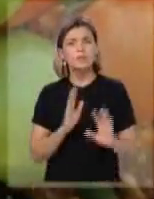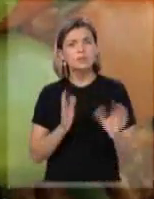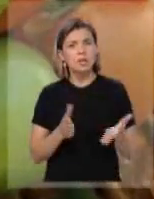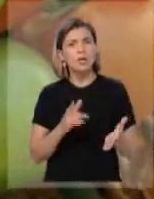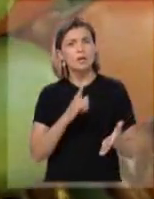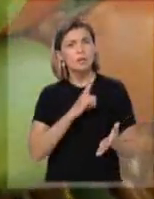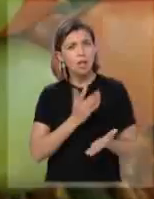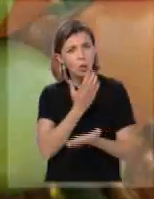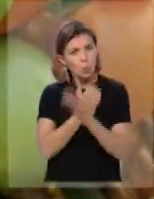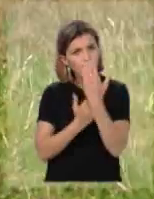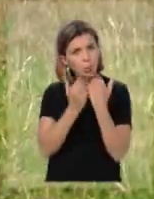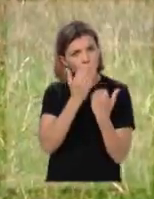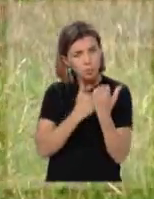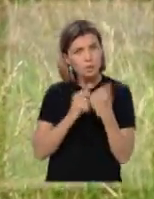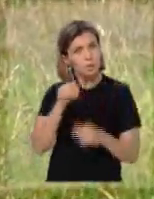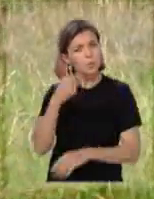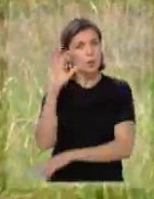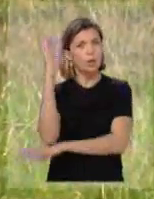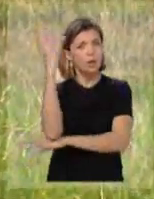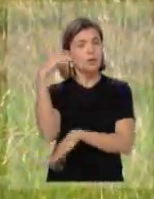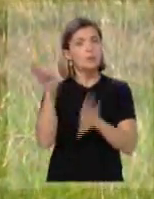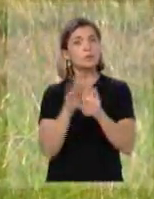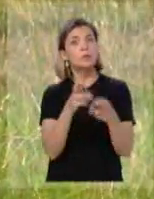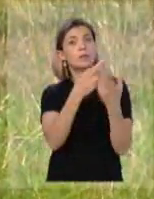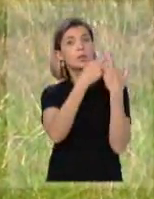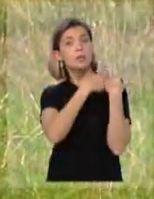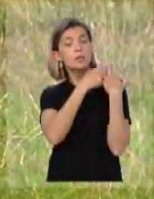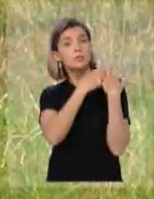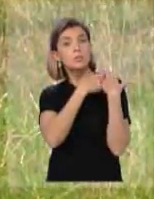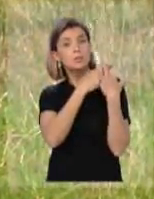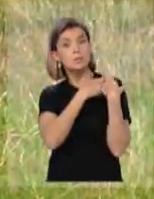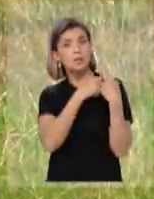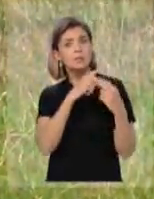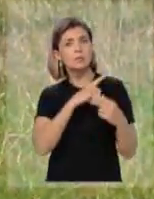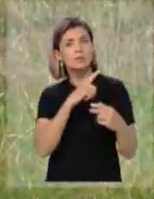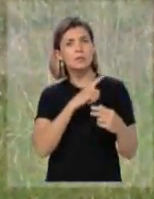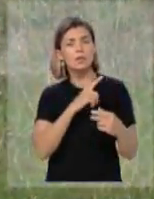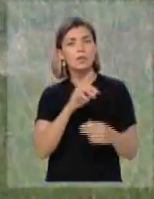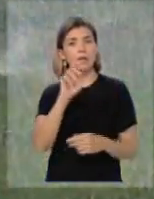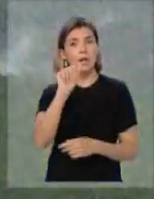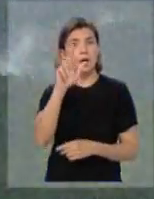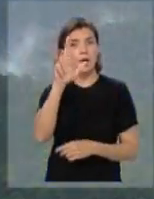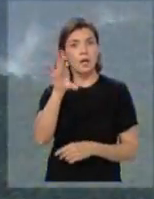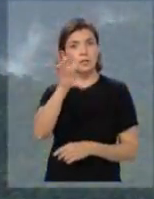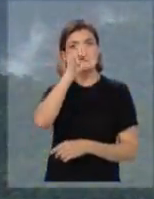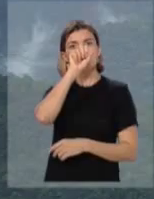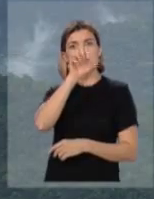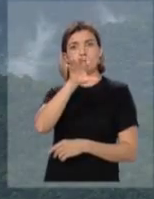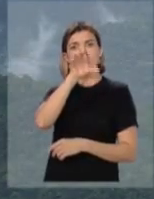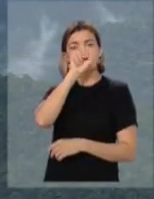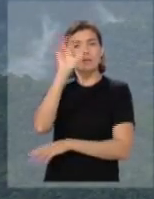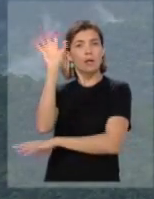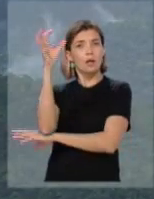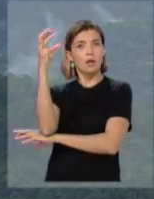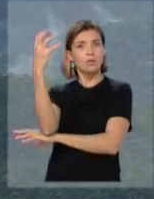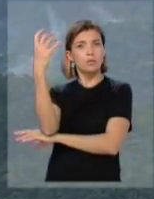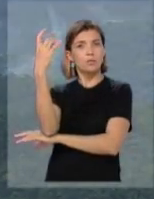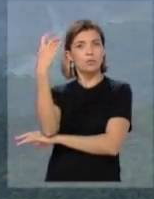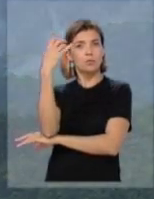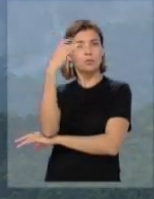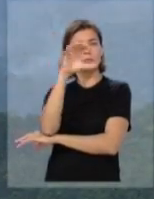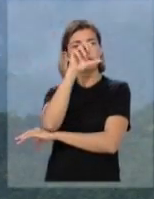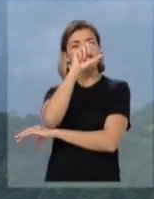Além de estarem na base da cadeia alimentar, também são responsáveis pela produção de parte do oxigênio que